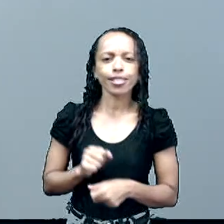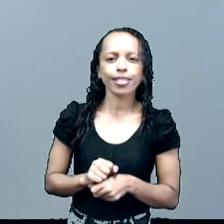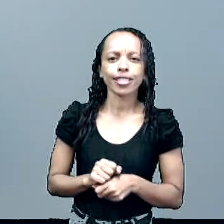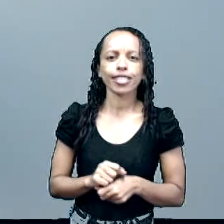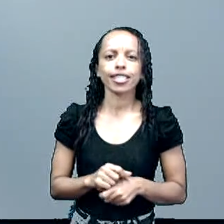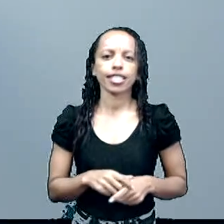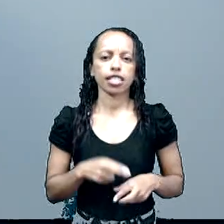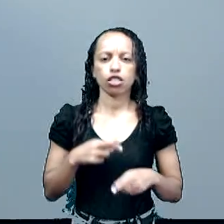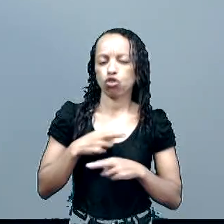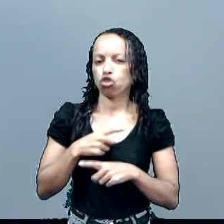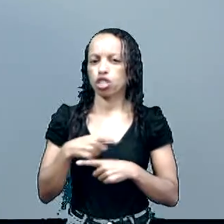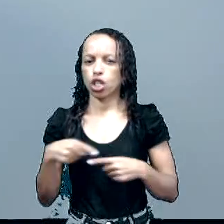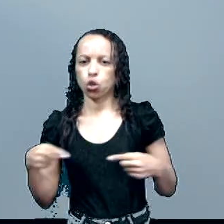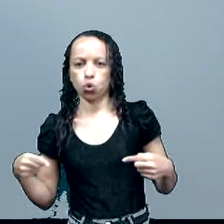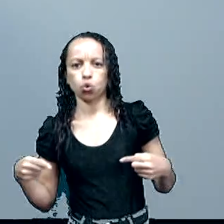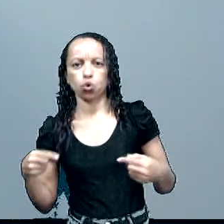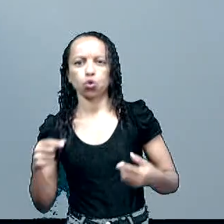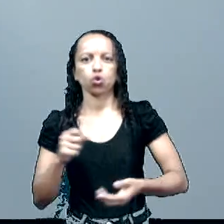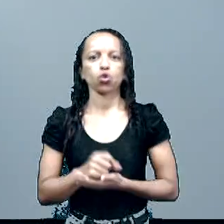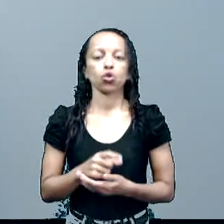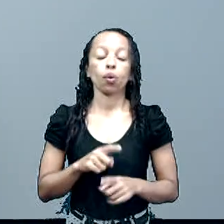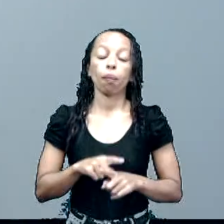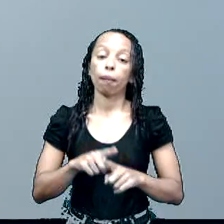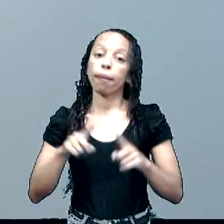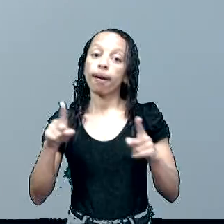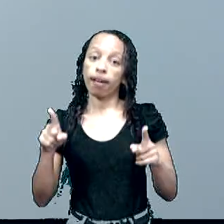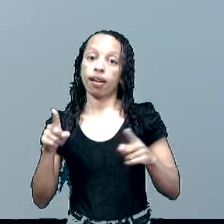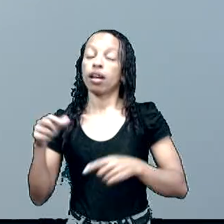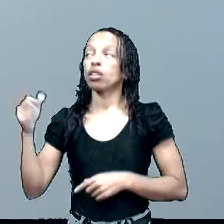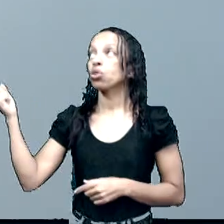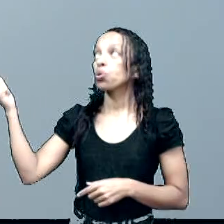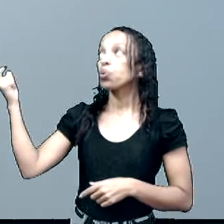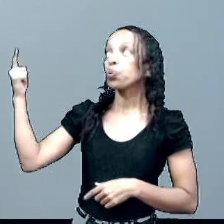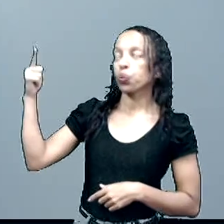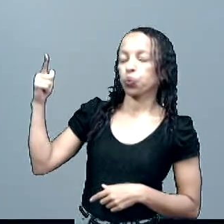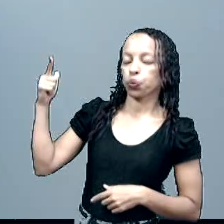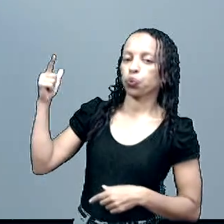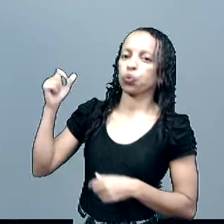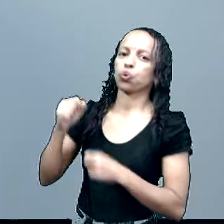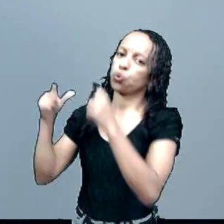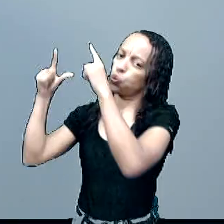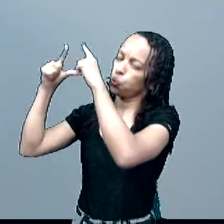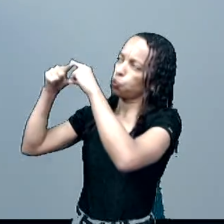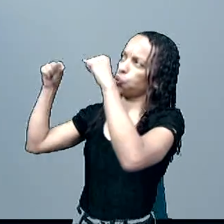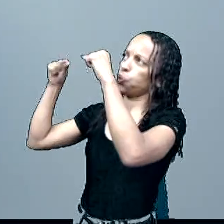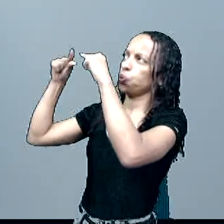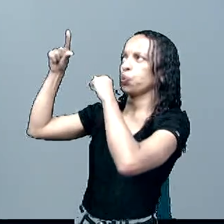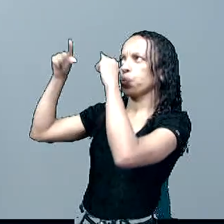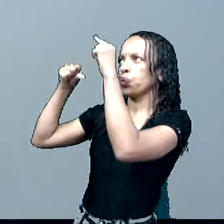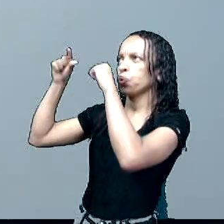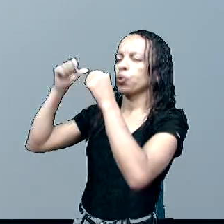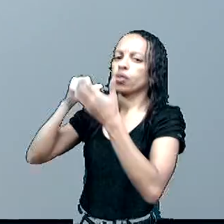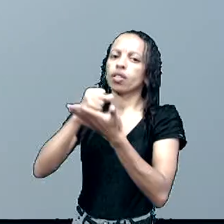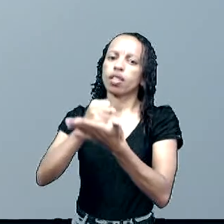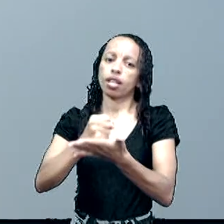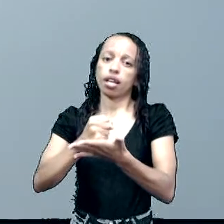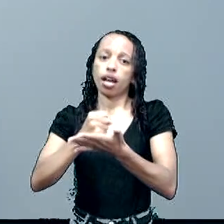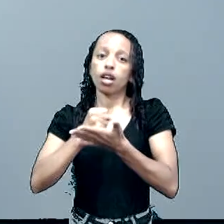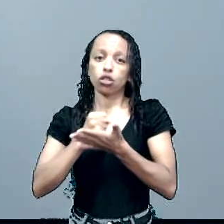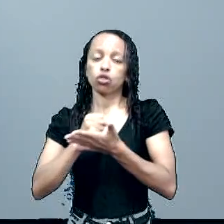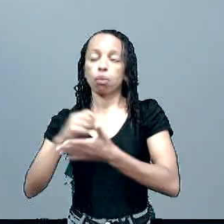estes astros eles ajudam na construção é de mecanismo ou de